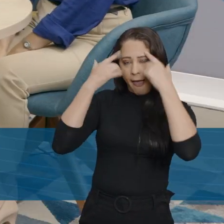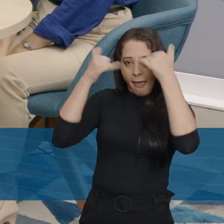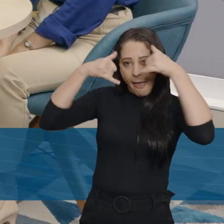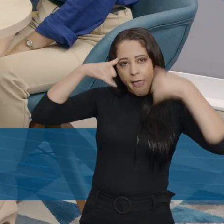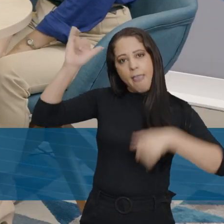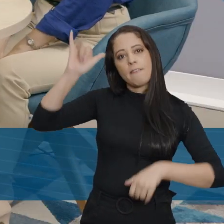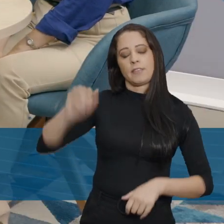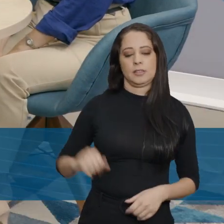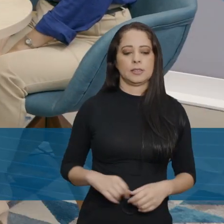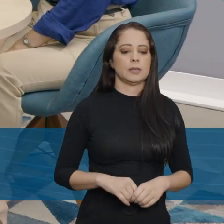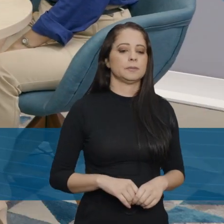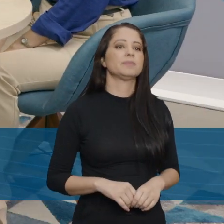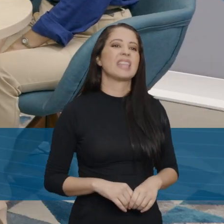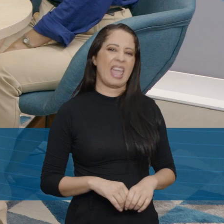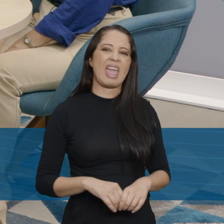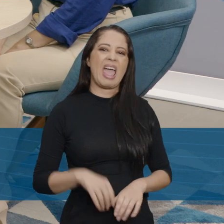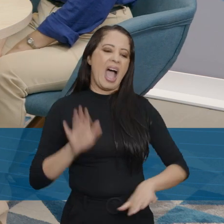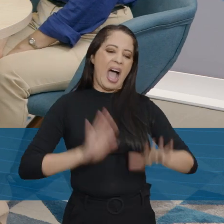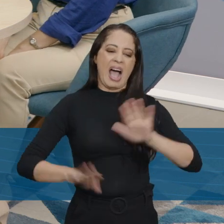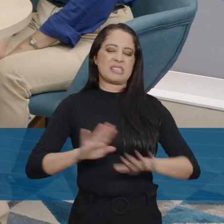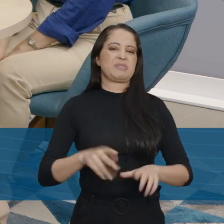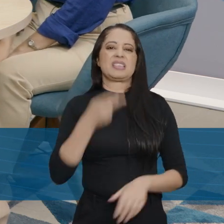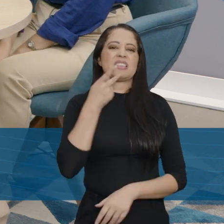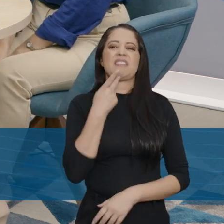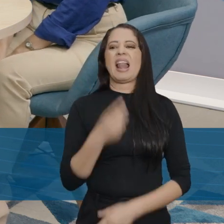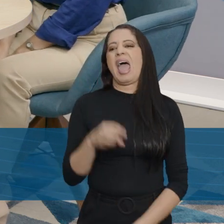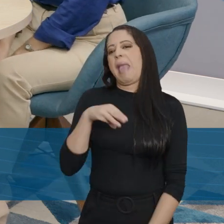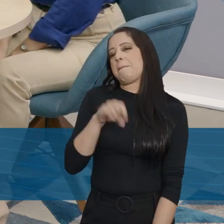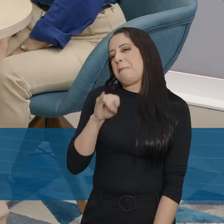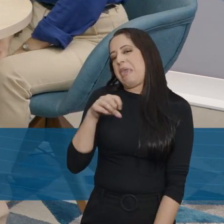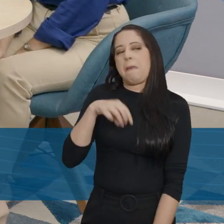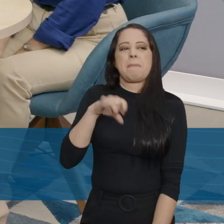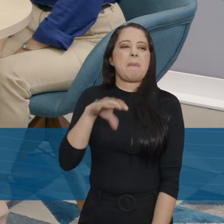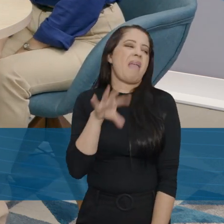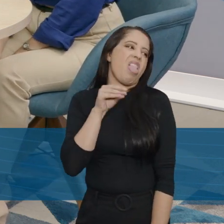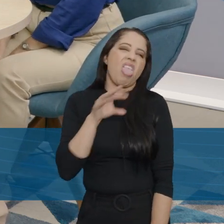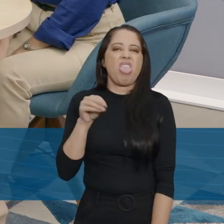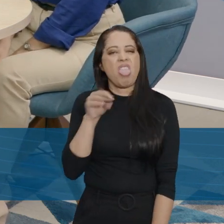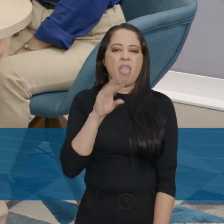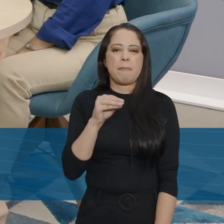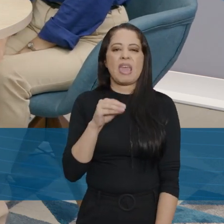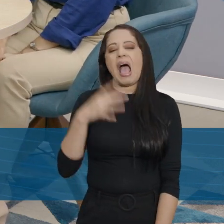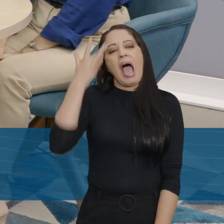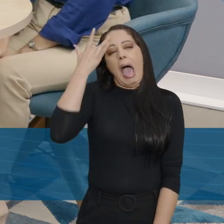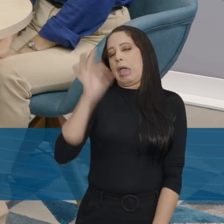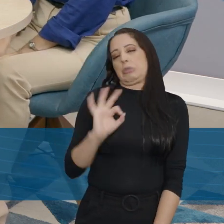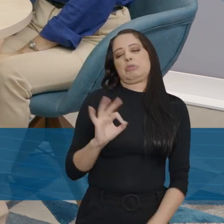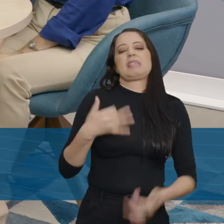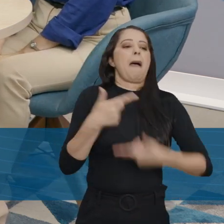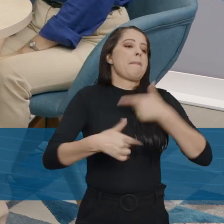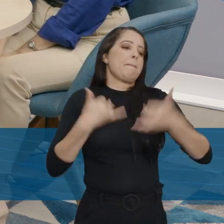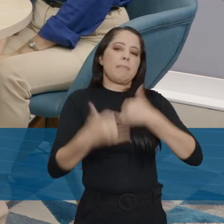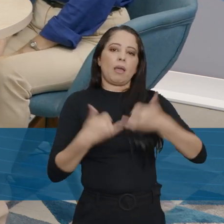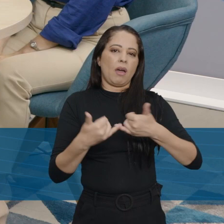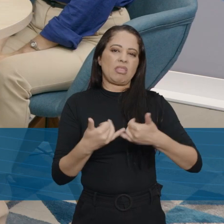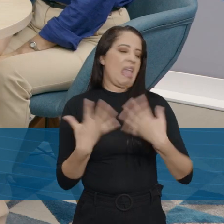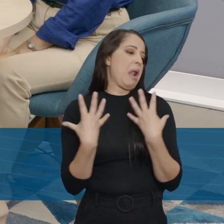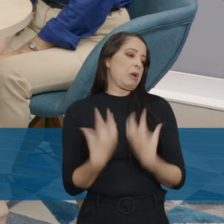É muito também relativizado, né? Muitas pessoas, é mimimi, a pessoa não sabe brincar, ainda tem muito disso,